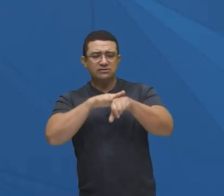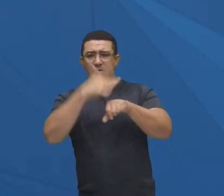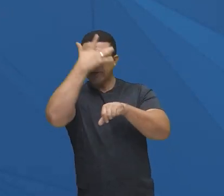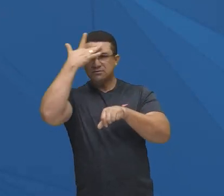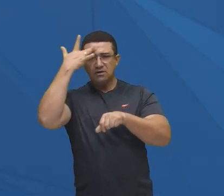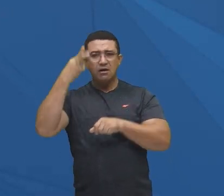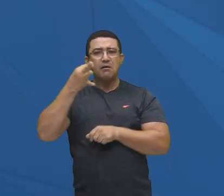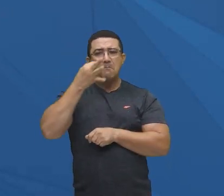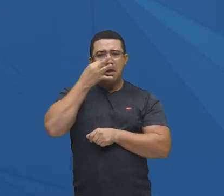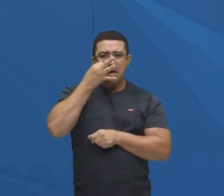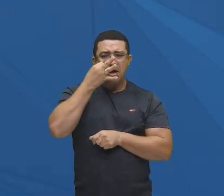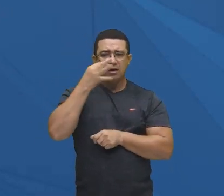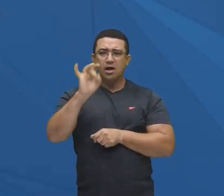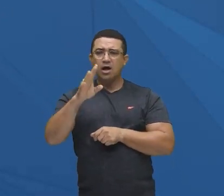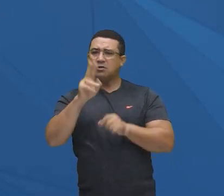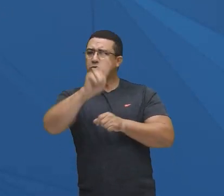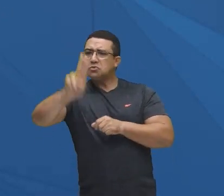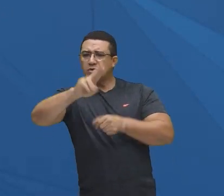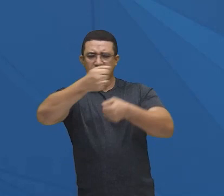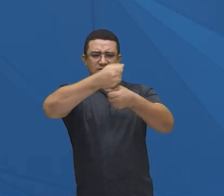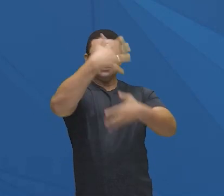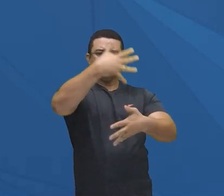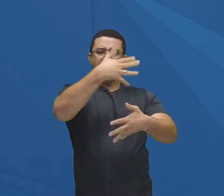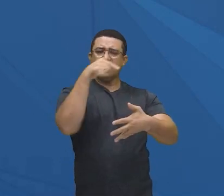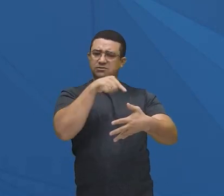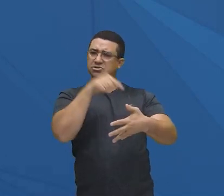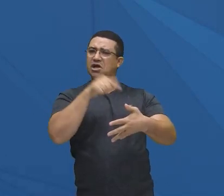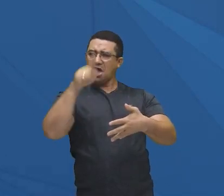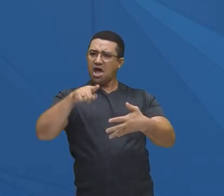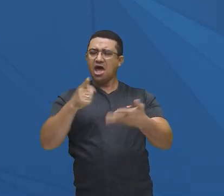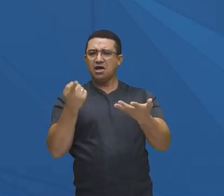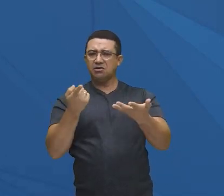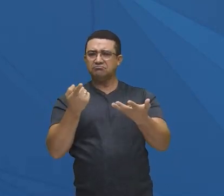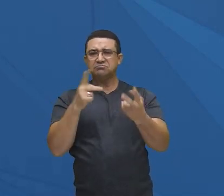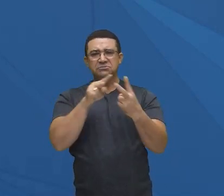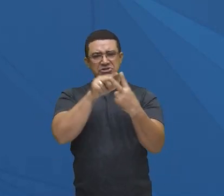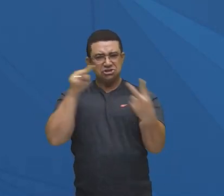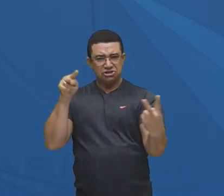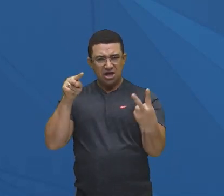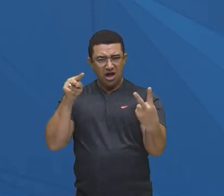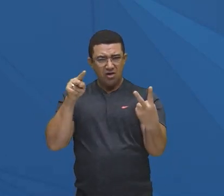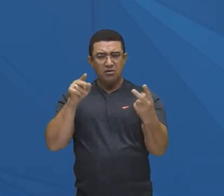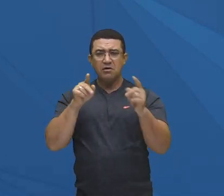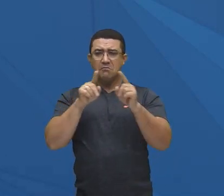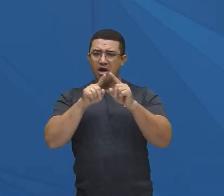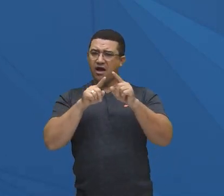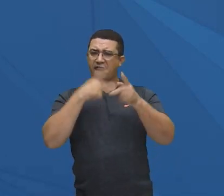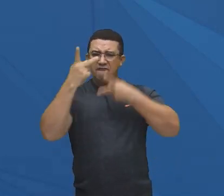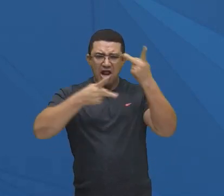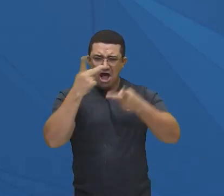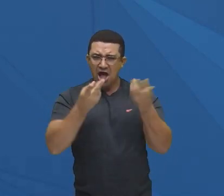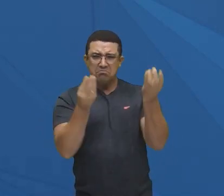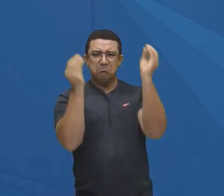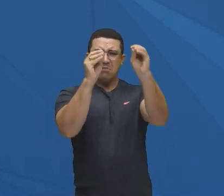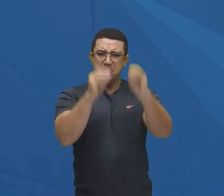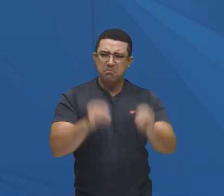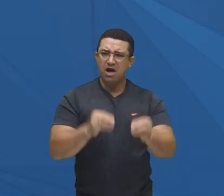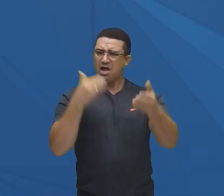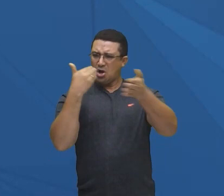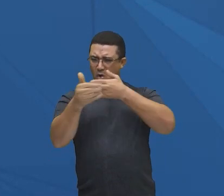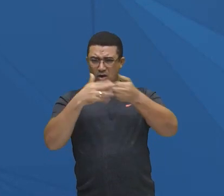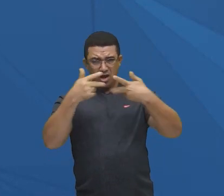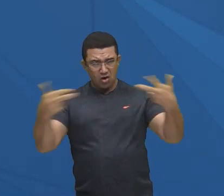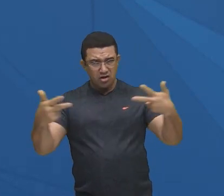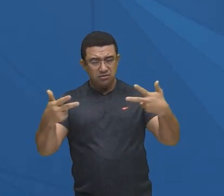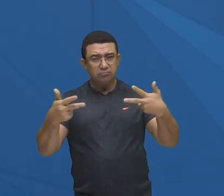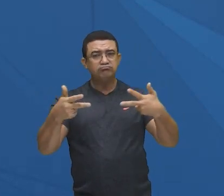gente está utilizando o chat, uma ferramenta digital, onde a gente vai poder falar tudo o que pensa, sem sofrer as consequências,